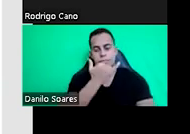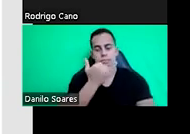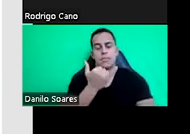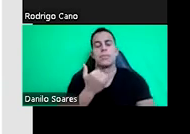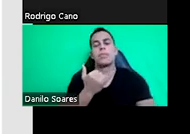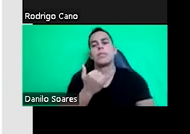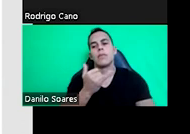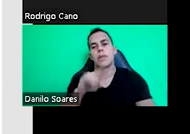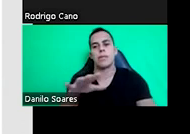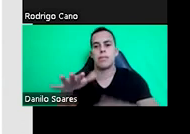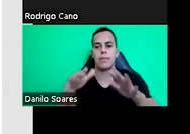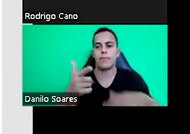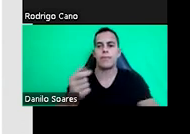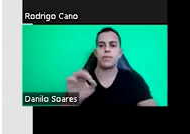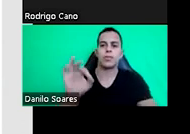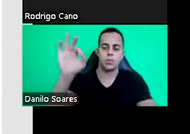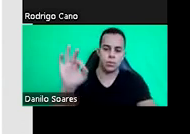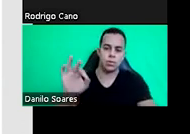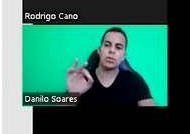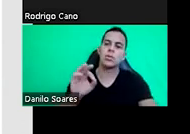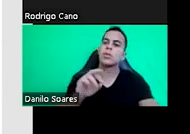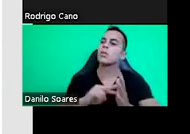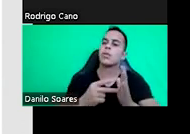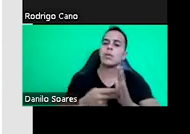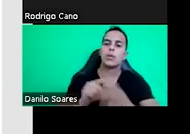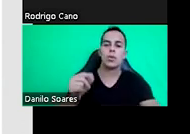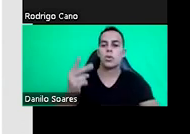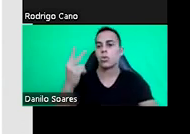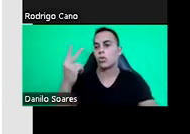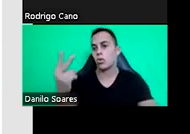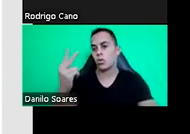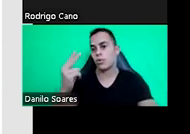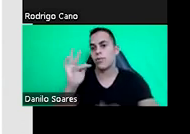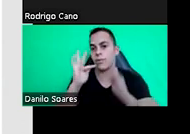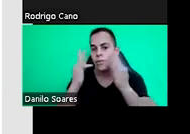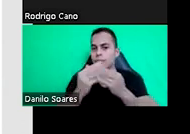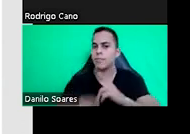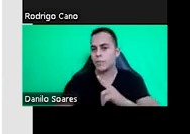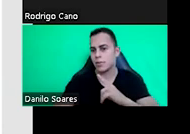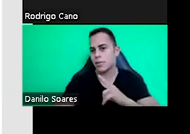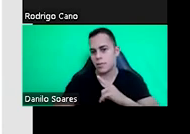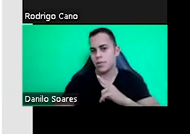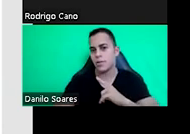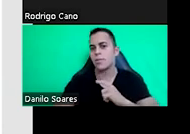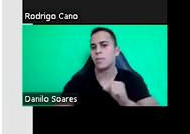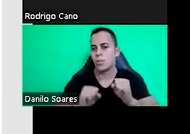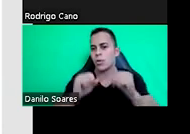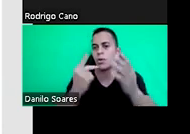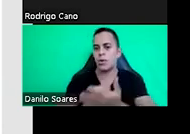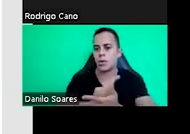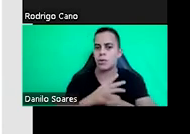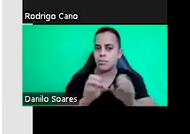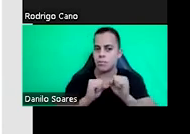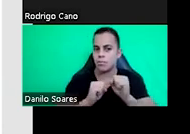quase 20%. E se a gente considera dois parentes de primeiro grau afetado, ou seja, dois parentes de primeiro grau que têm TDAH também,